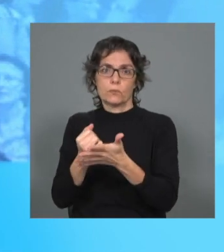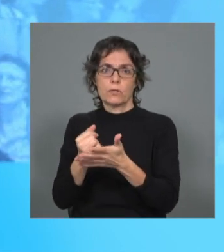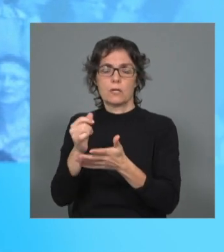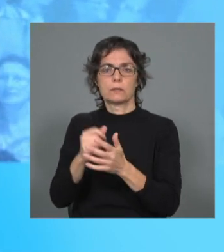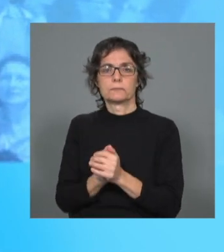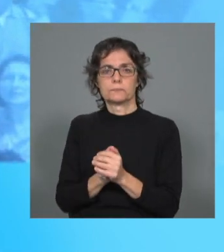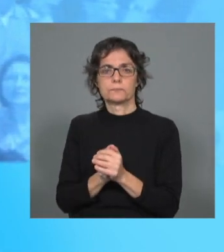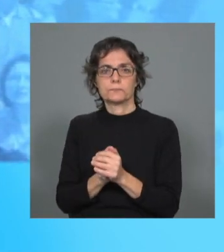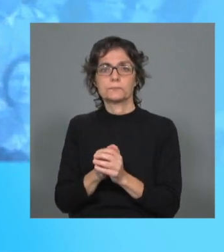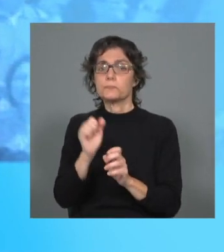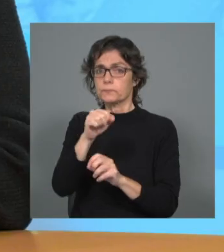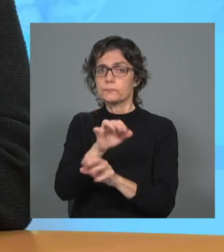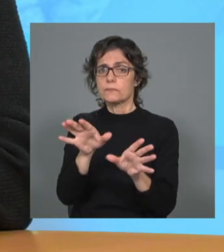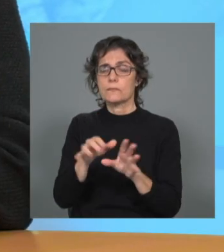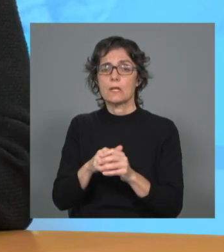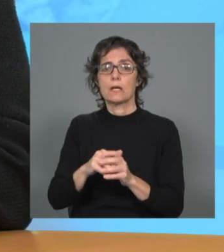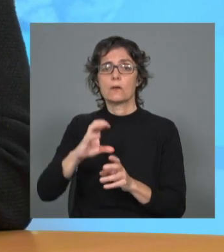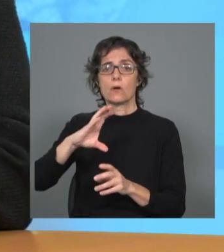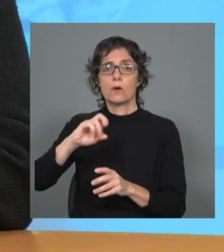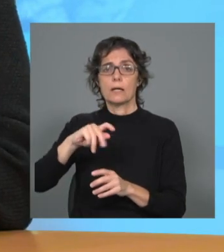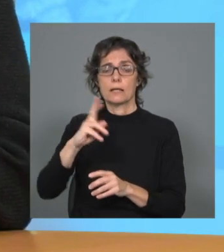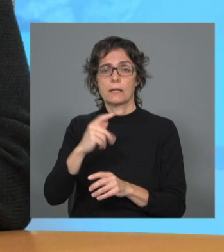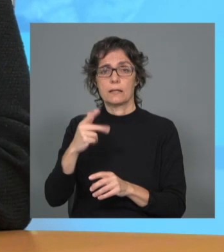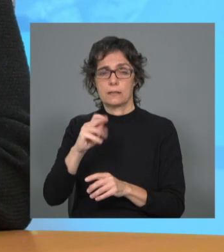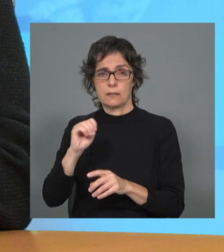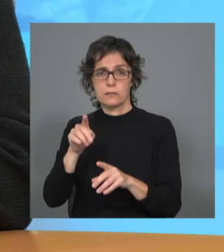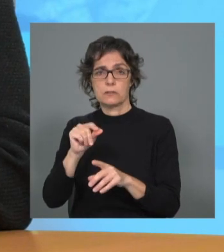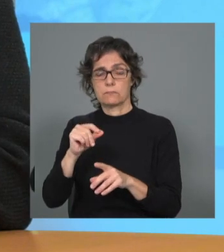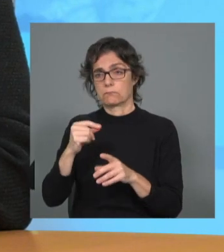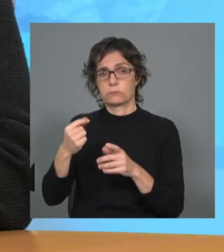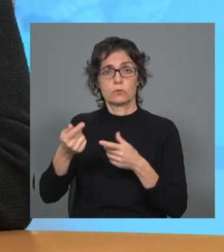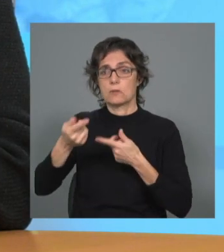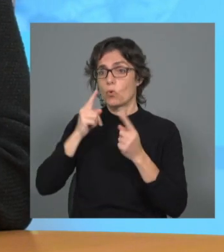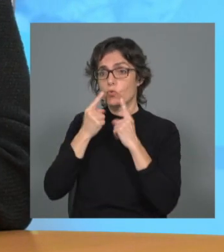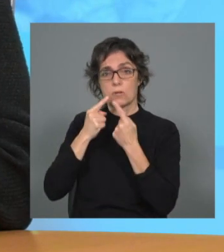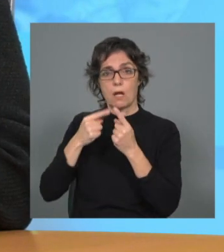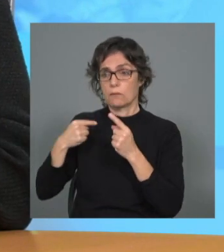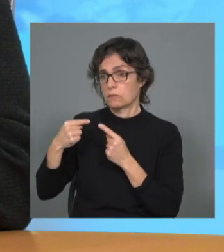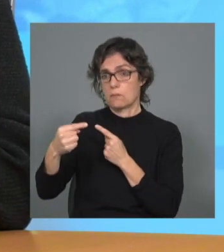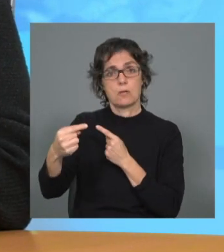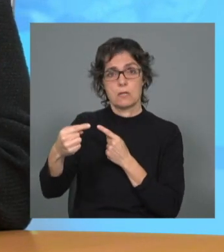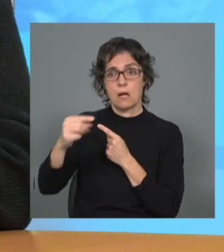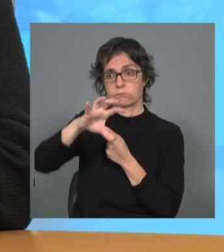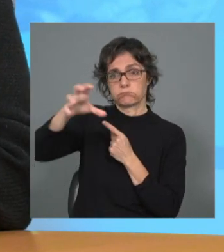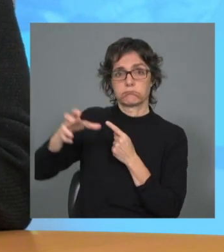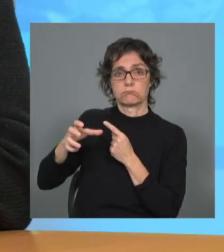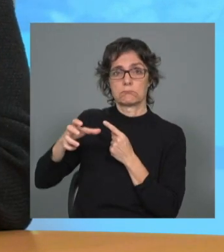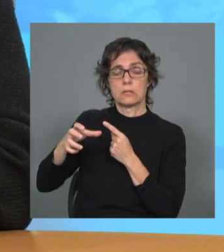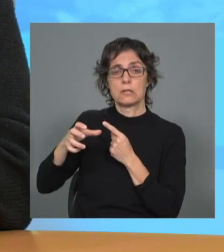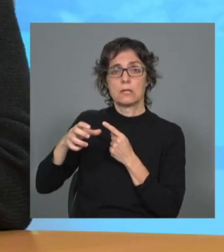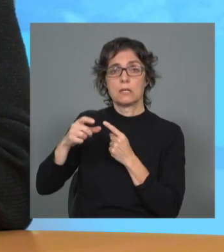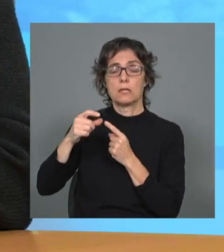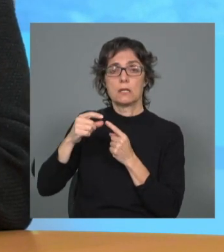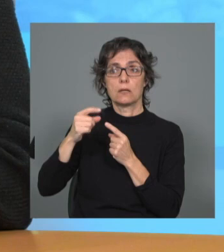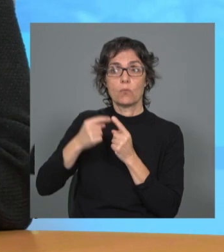quem precisa? Têm sido as nossas parceiras diárias neste momento. Nós,